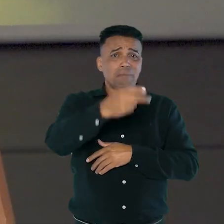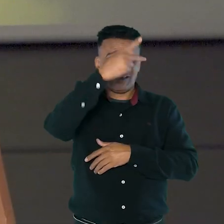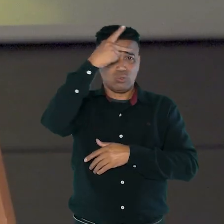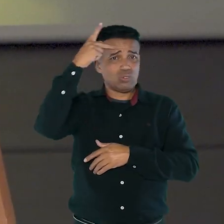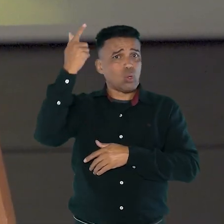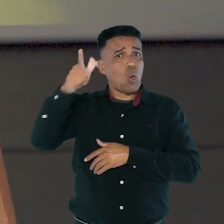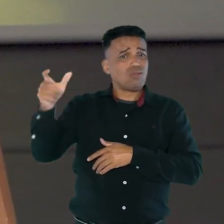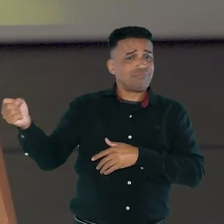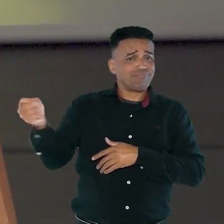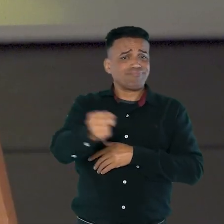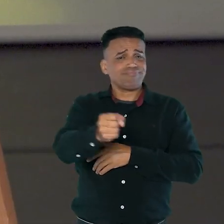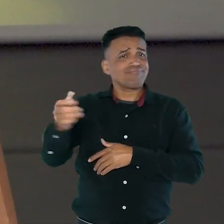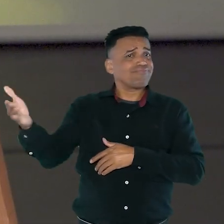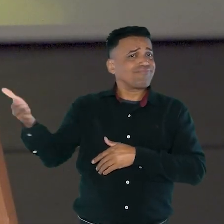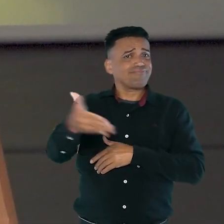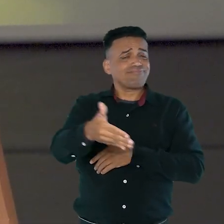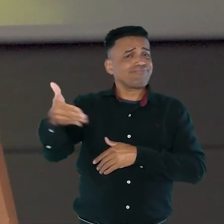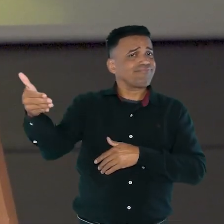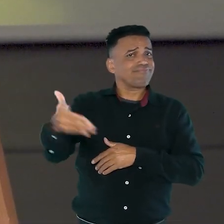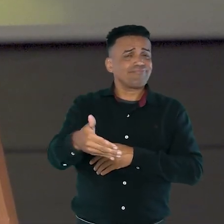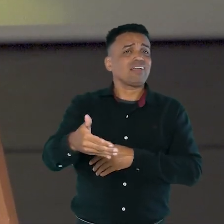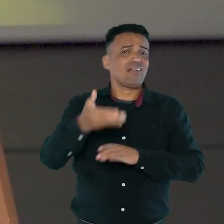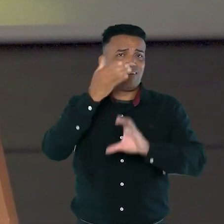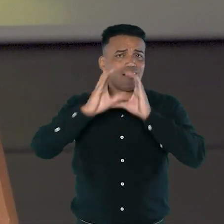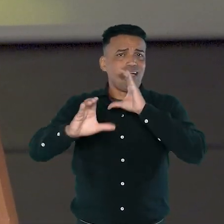essas demandas, né?